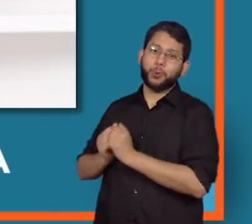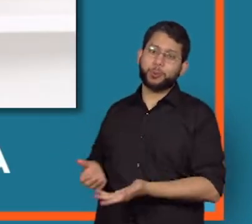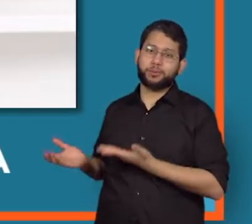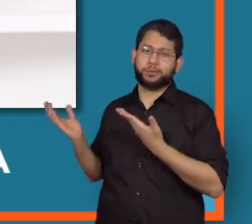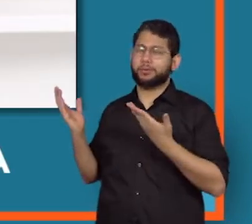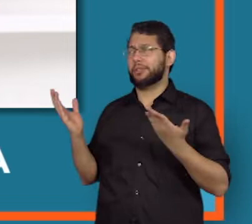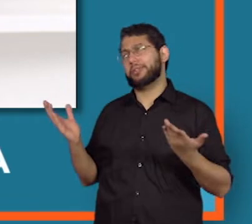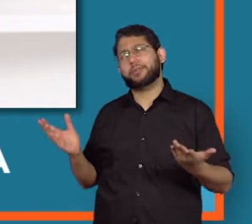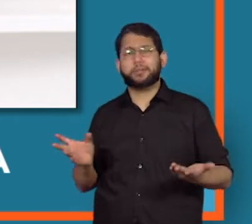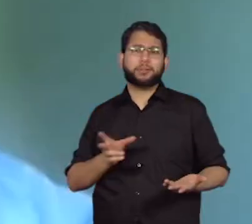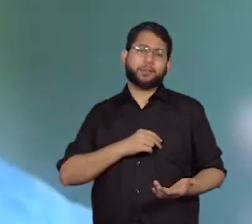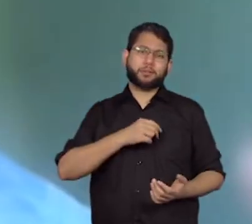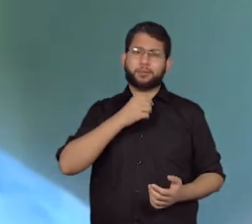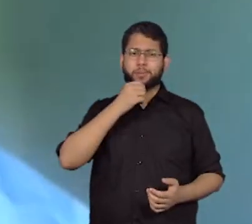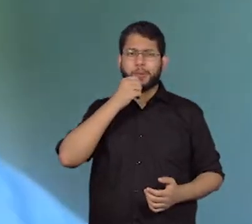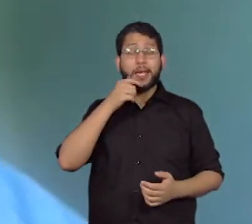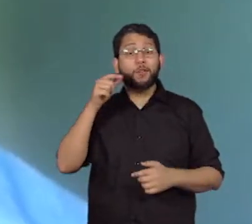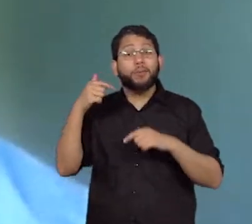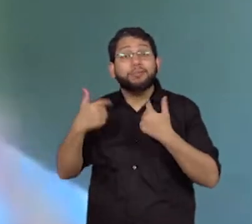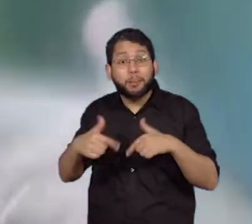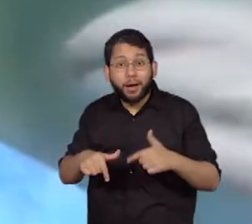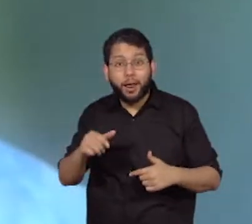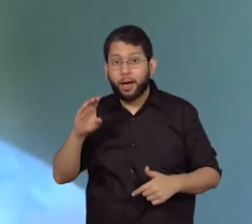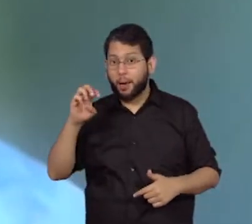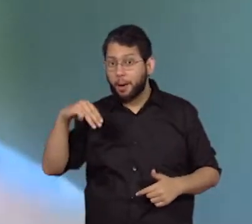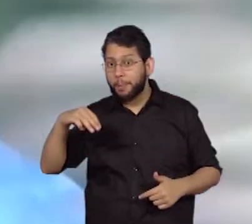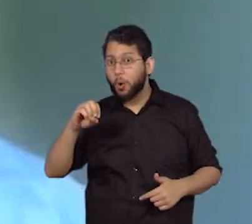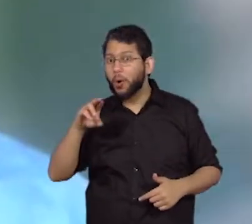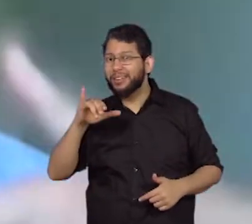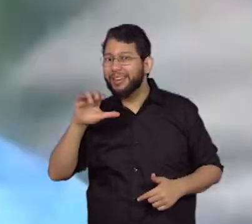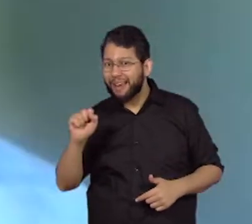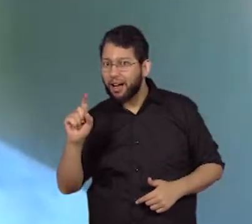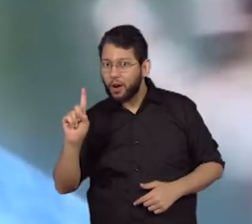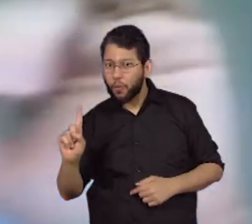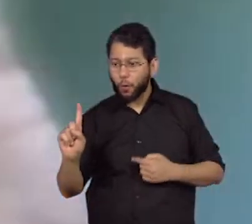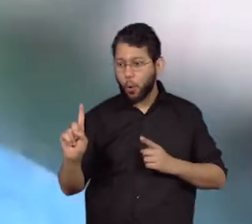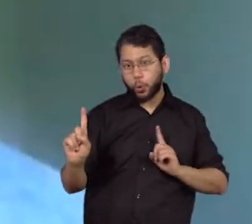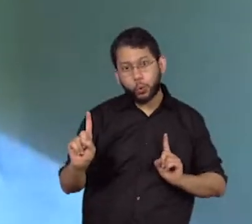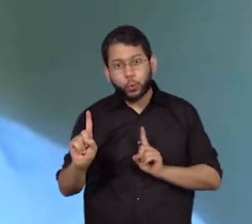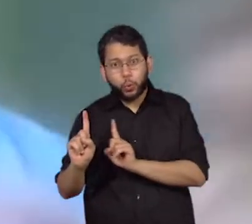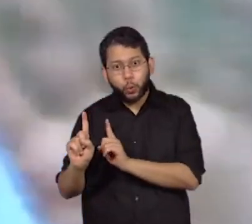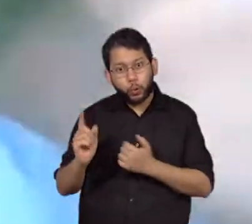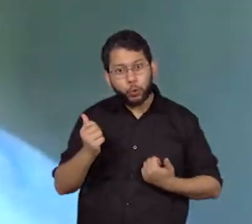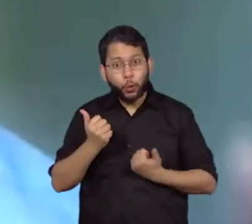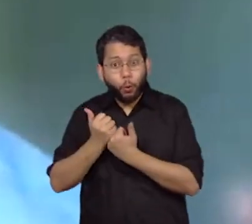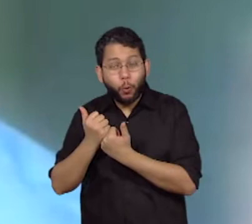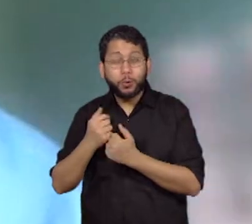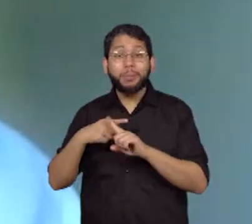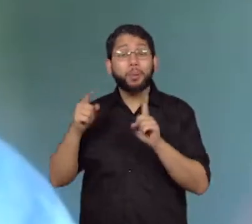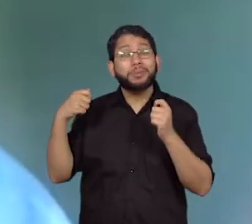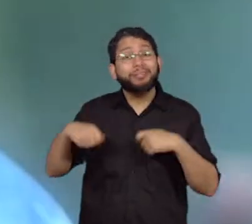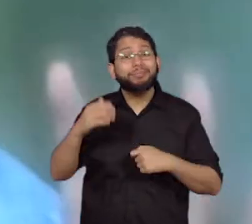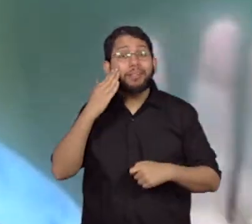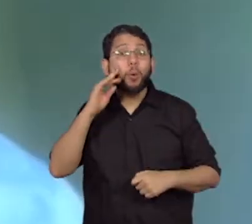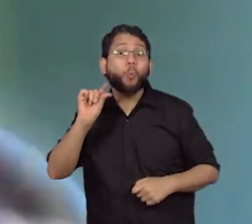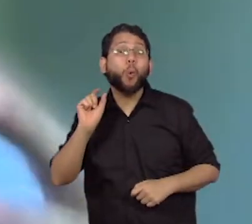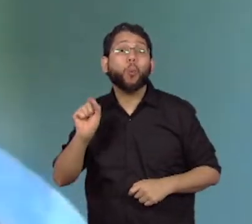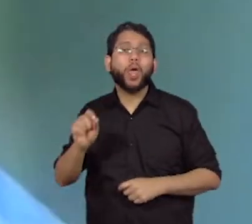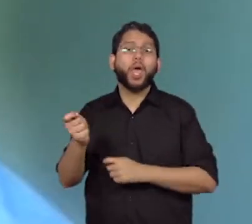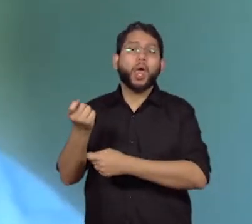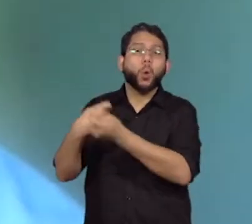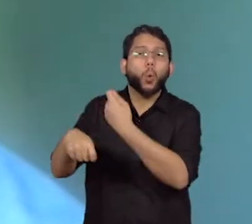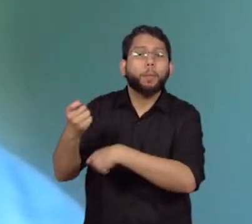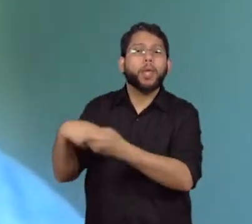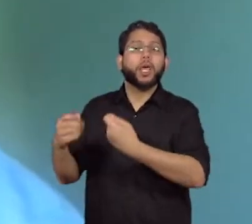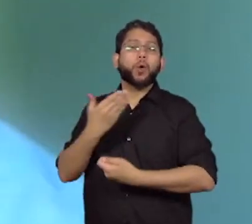está Mônica Bergamo, branca de cabelos médios, escuros e pouco ondulados. Economia, governo, porque é um conteúdo mais aberto. Na época, eu era